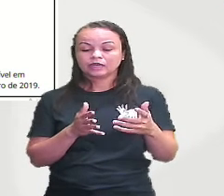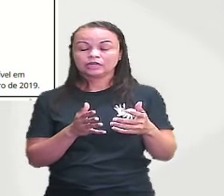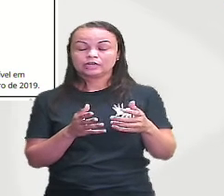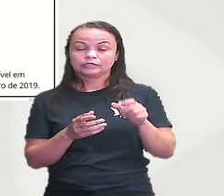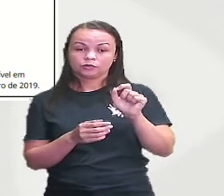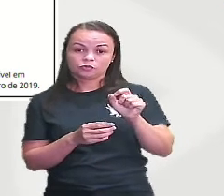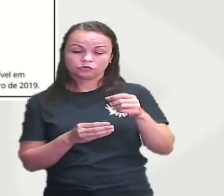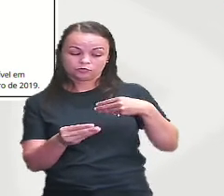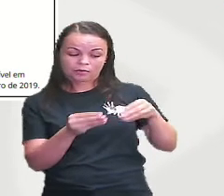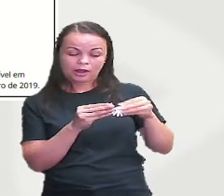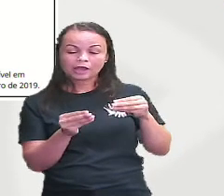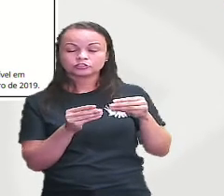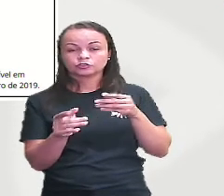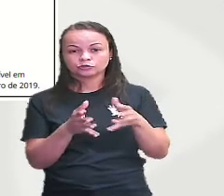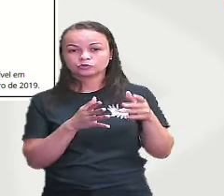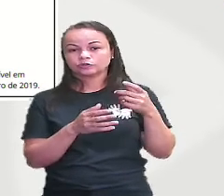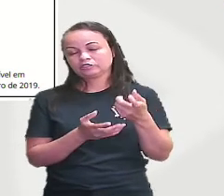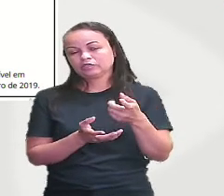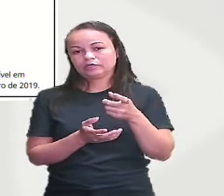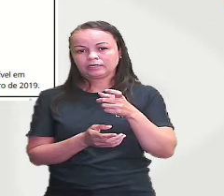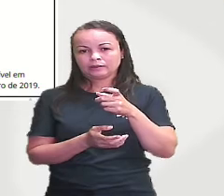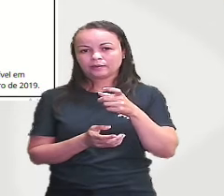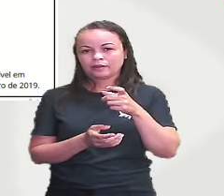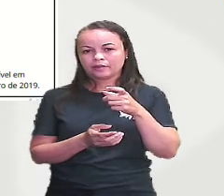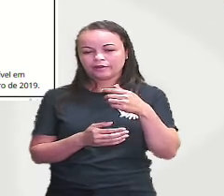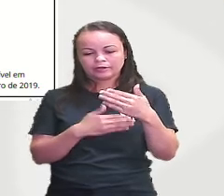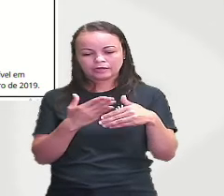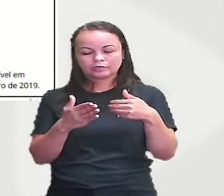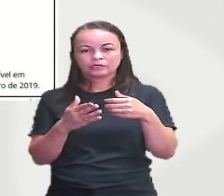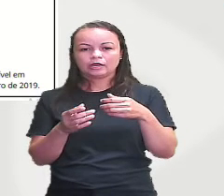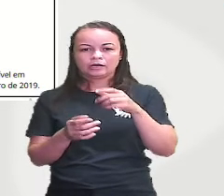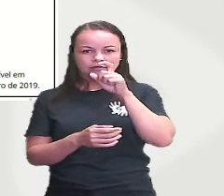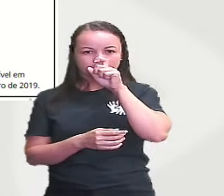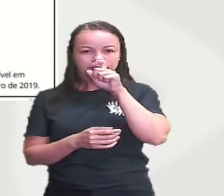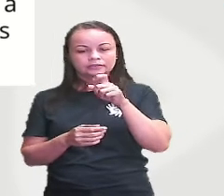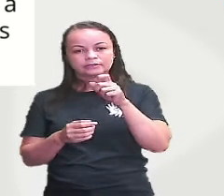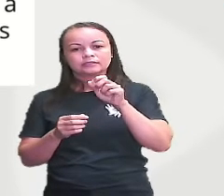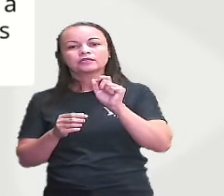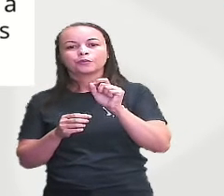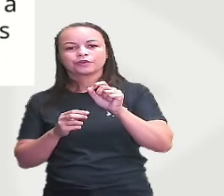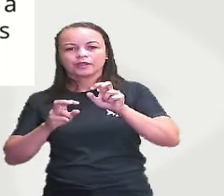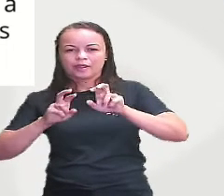ser reciclados. E é nesse ponto que a gente vai chegar aqui, ó. Veja só.